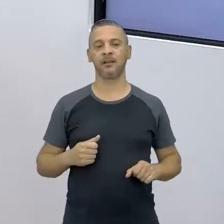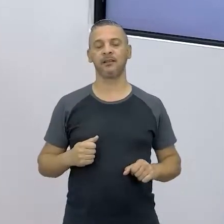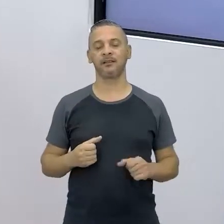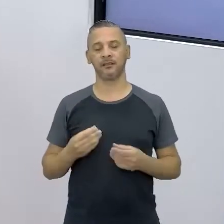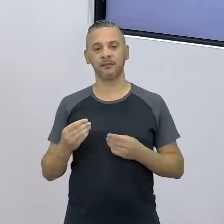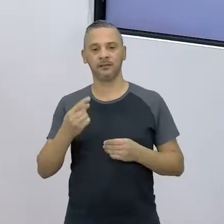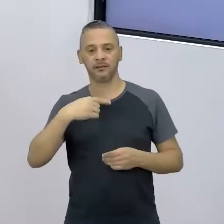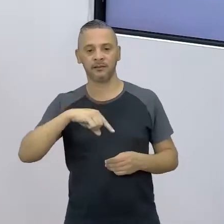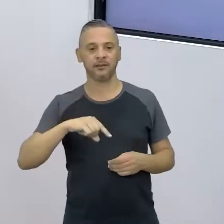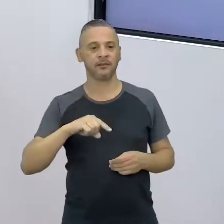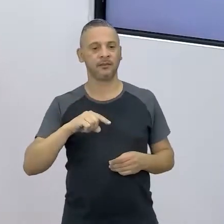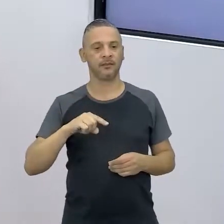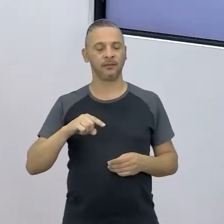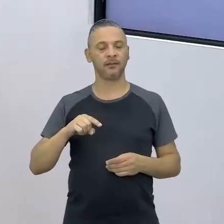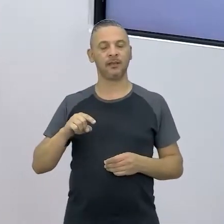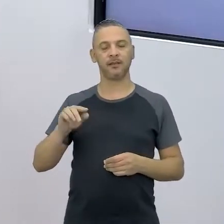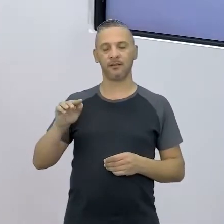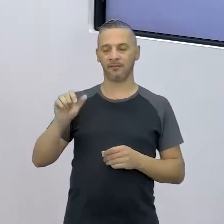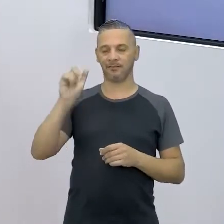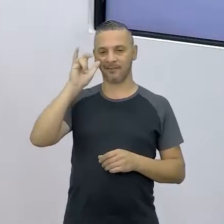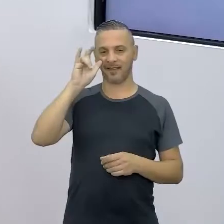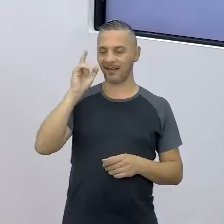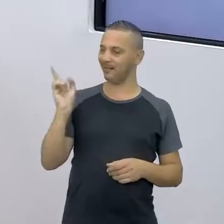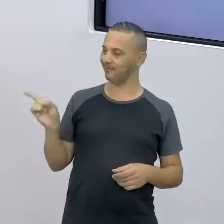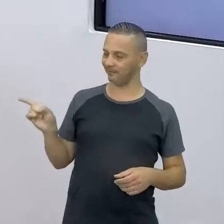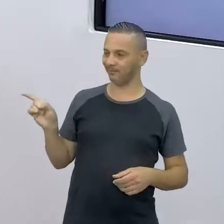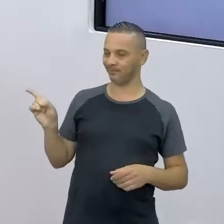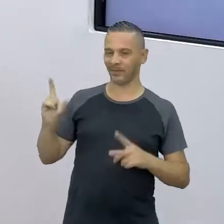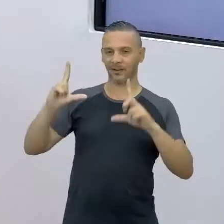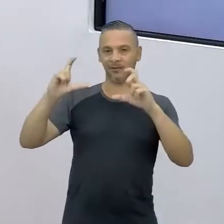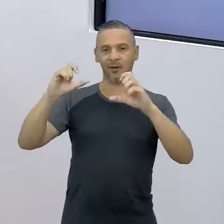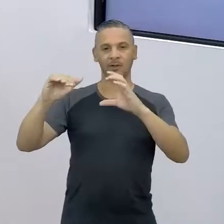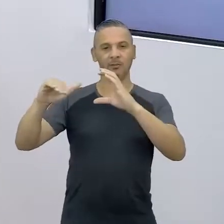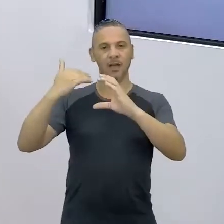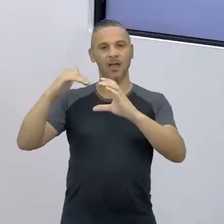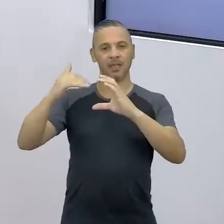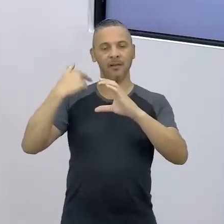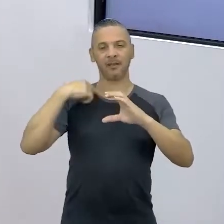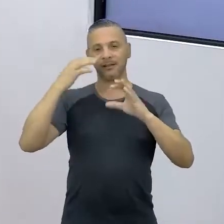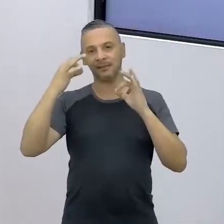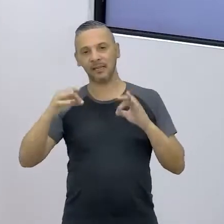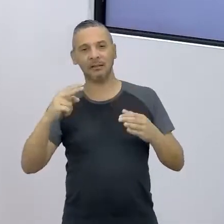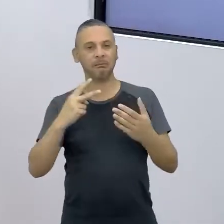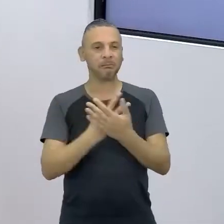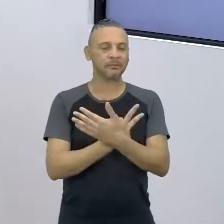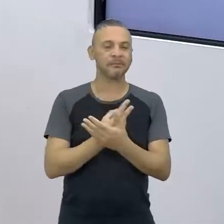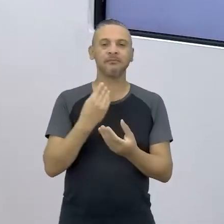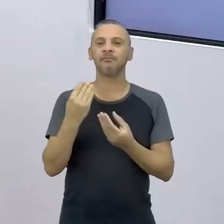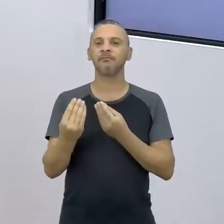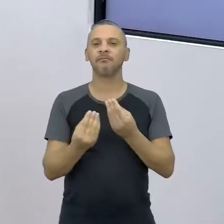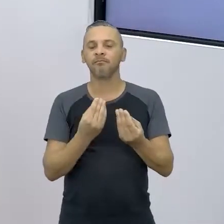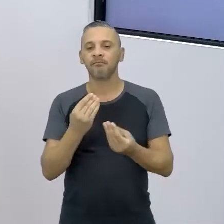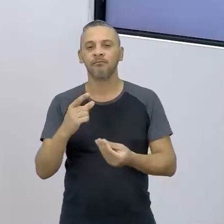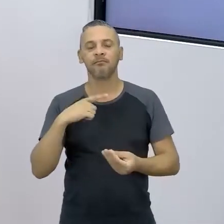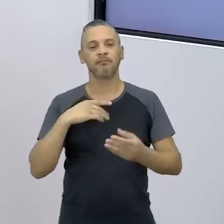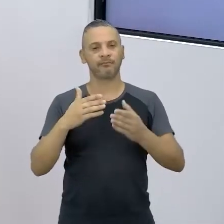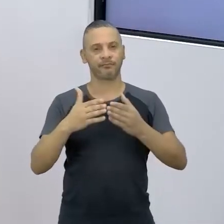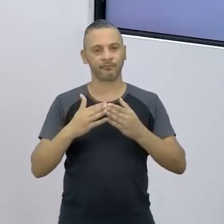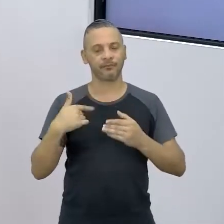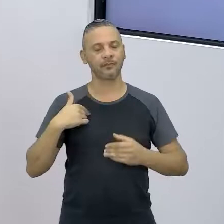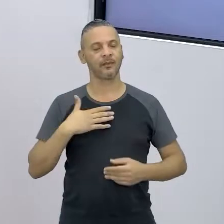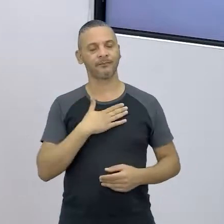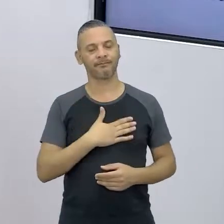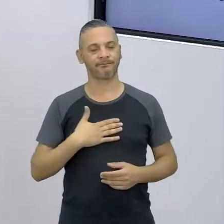@Fernanda_Maria Borges, que vocês mandem fotos para mim dessa mostra aí que vocês fizeram, se deu certo, o que não deu certo, como é que foi. Vou